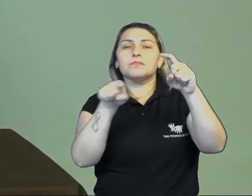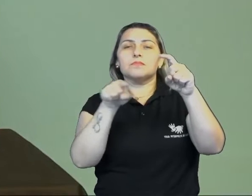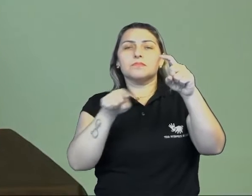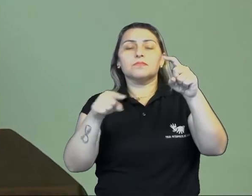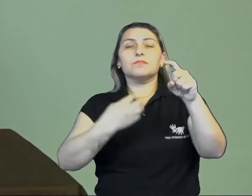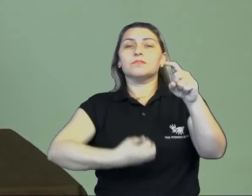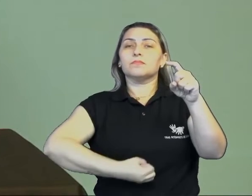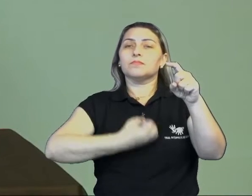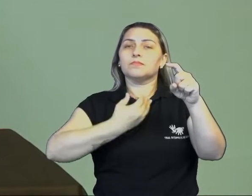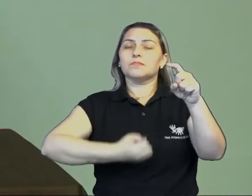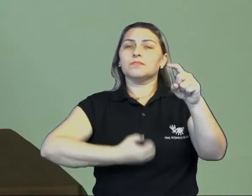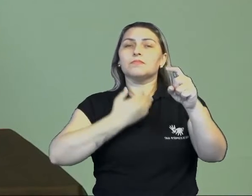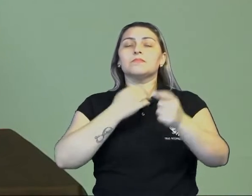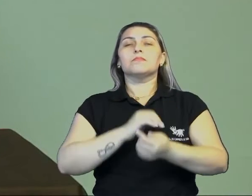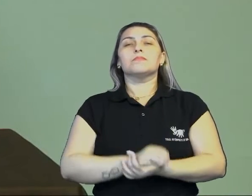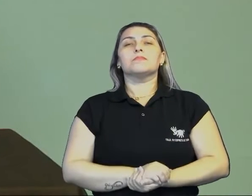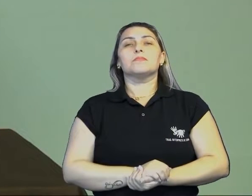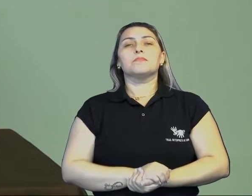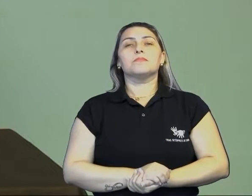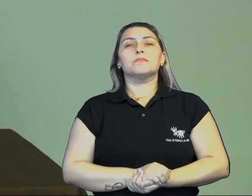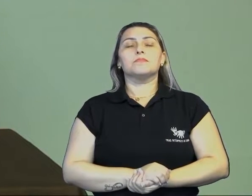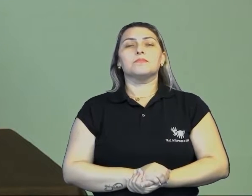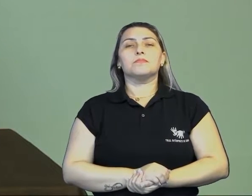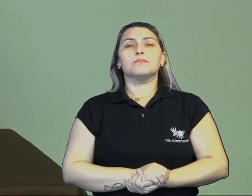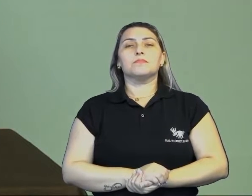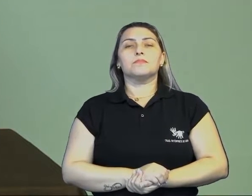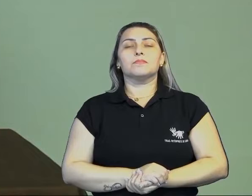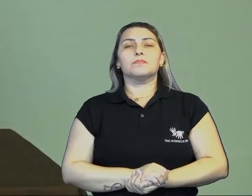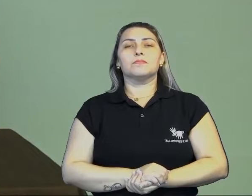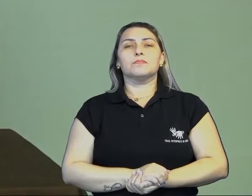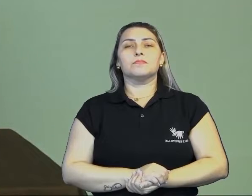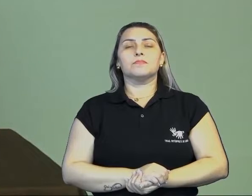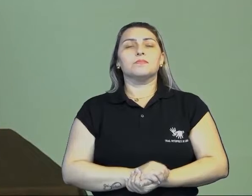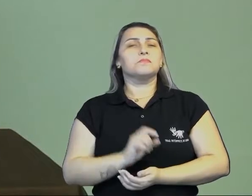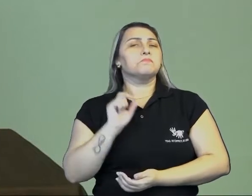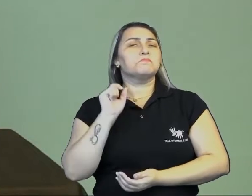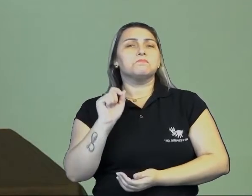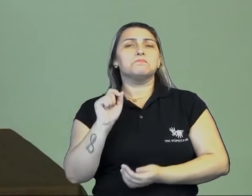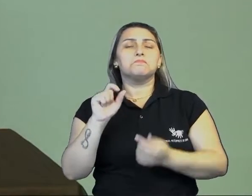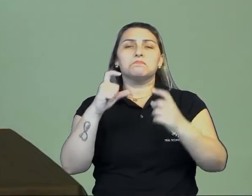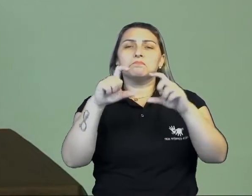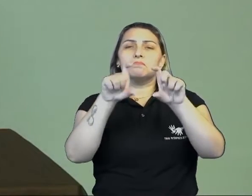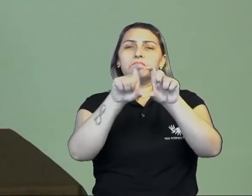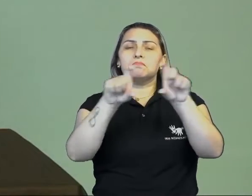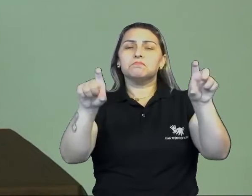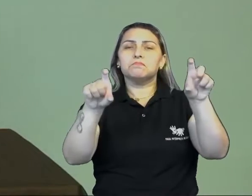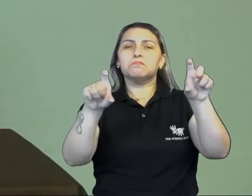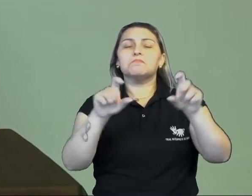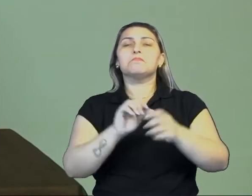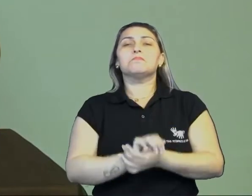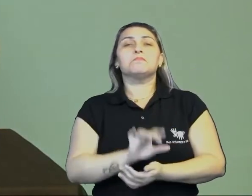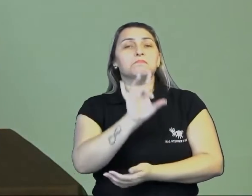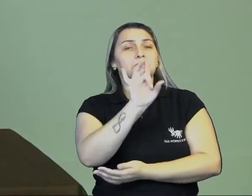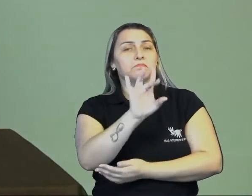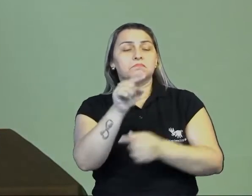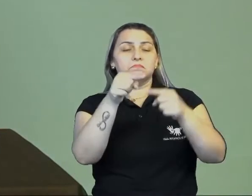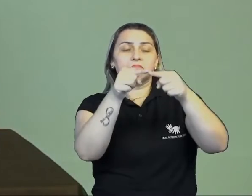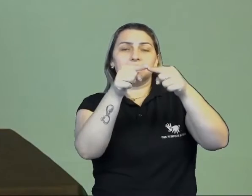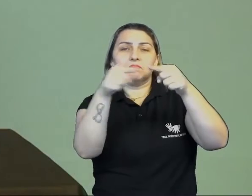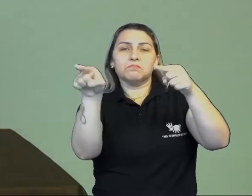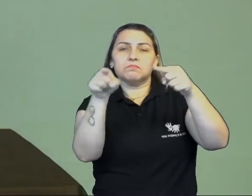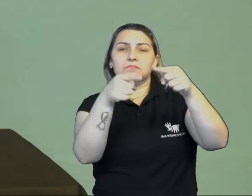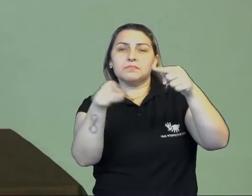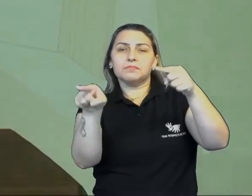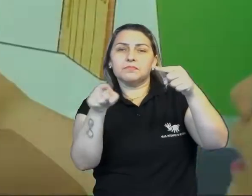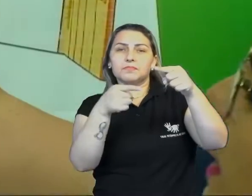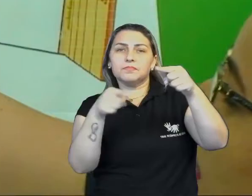No poema, ele é composto de versos. O que é verso, professora? É cada linhazinha dessa,